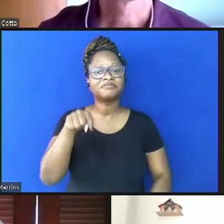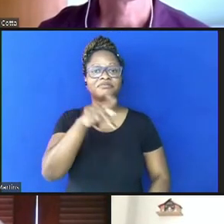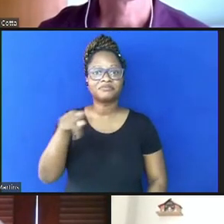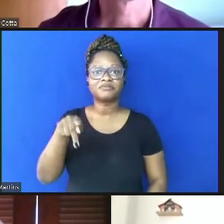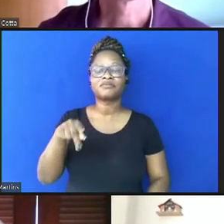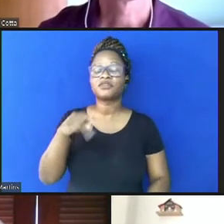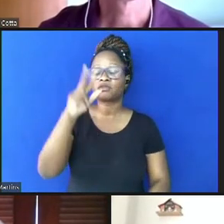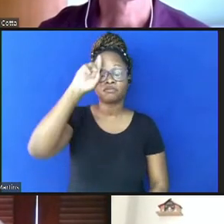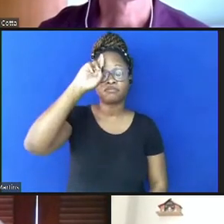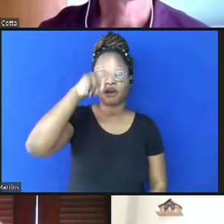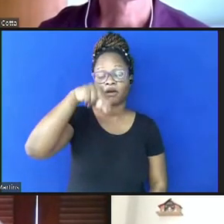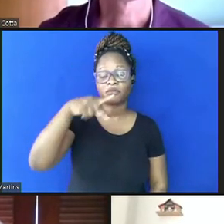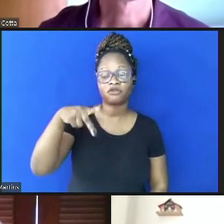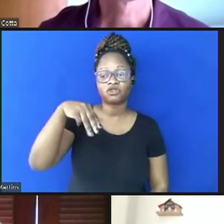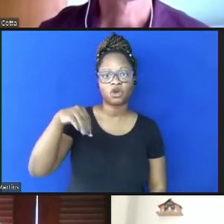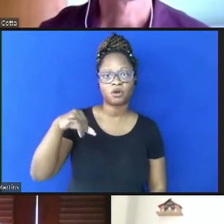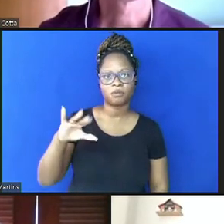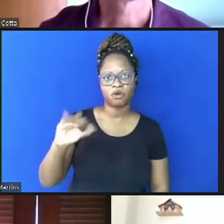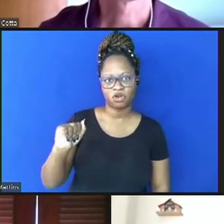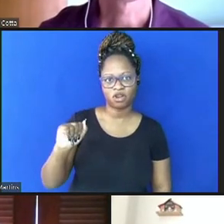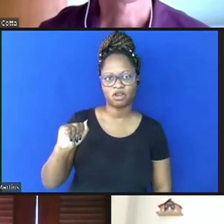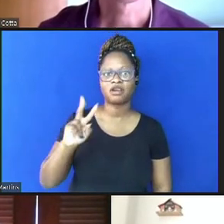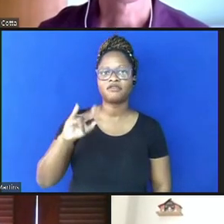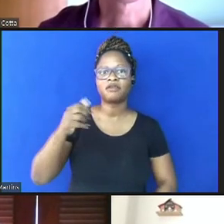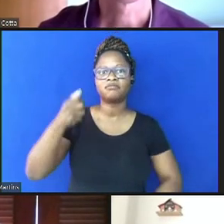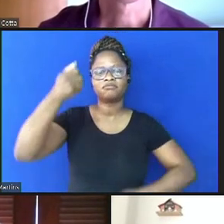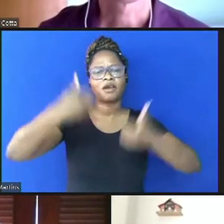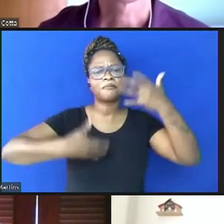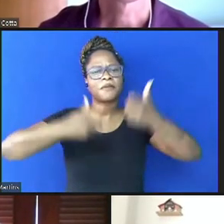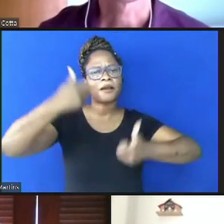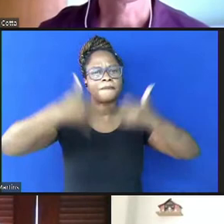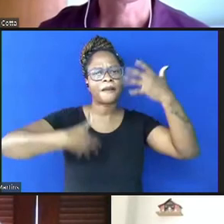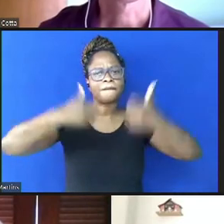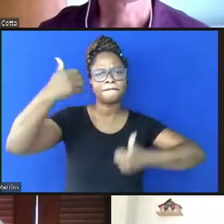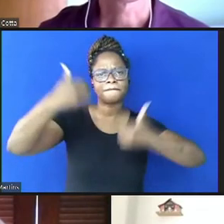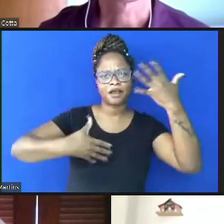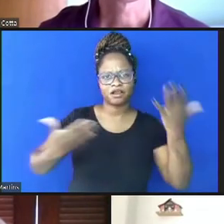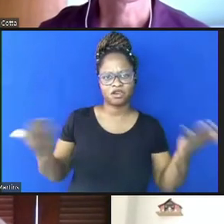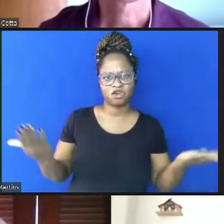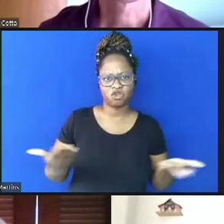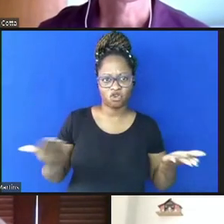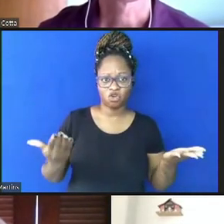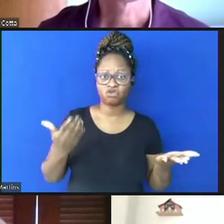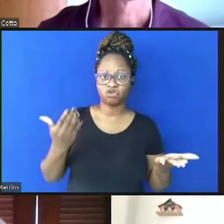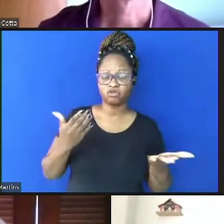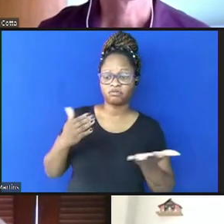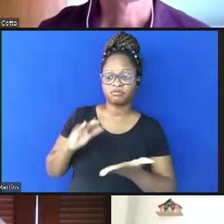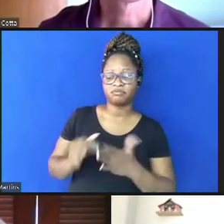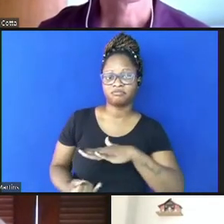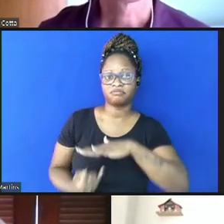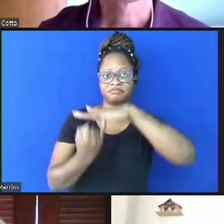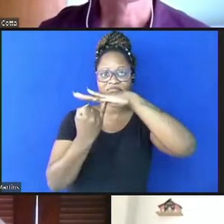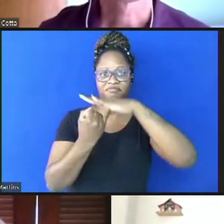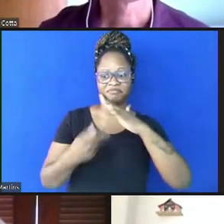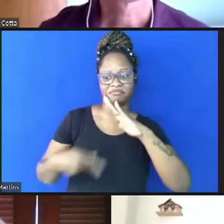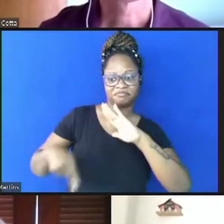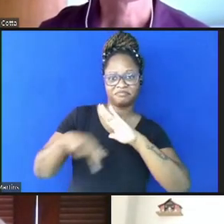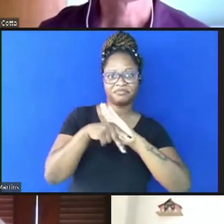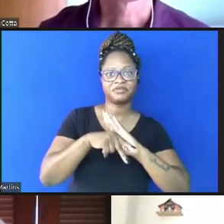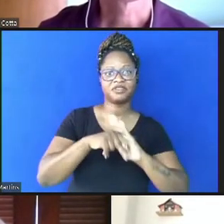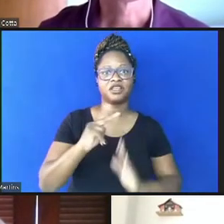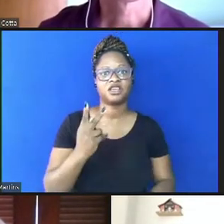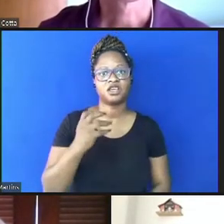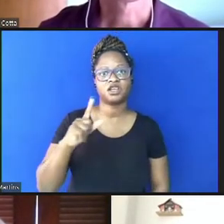a professora Mônica, que vai falar da Fundação Alexander von Humboldt, para todos nós, muito importante. A professora Loísa,